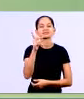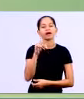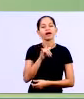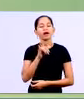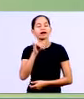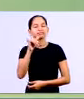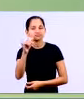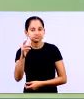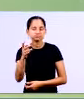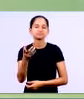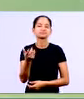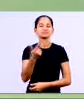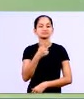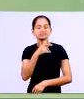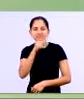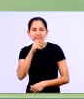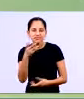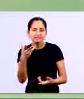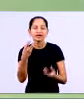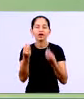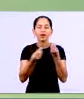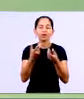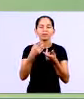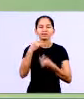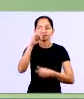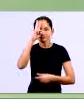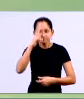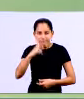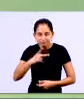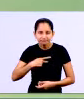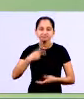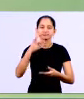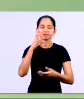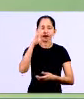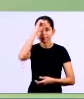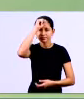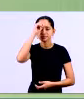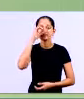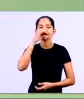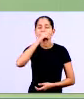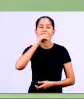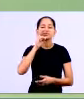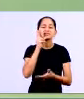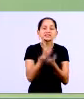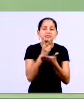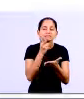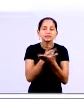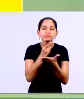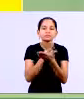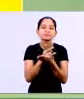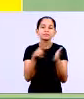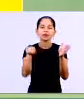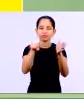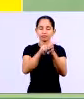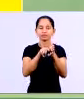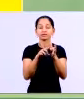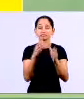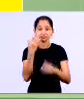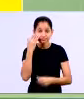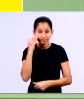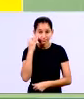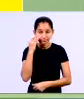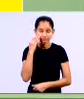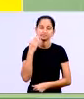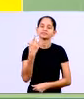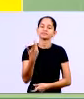hífen, antieducativo, alta aprendizagem, autoescola e semi-aberto com hífen. Certo, professor? professora